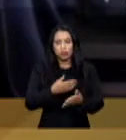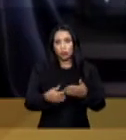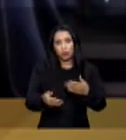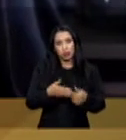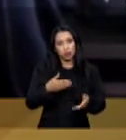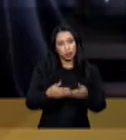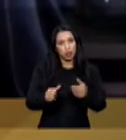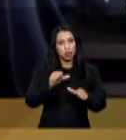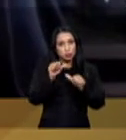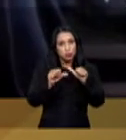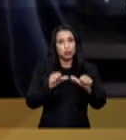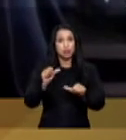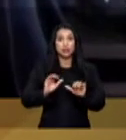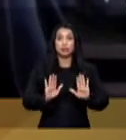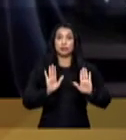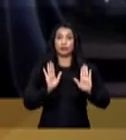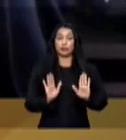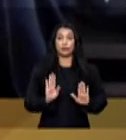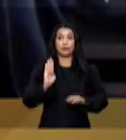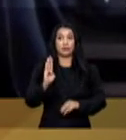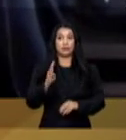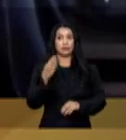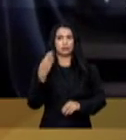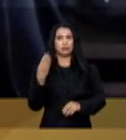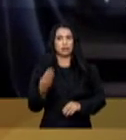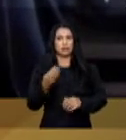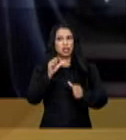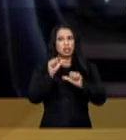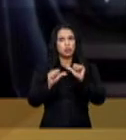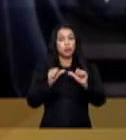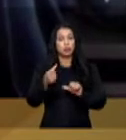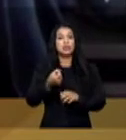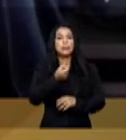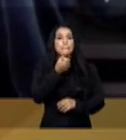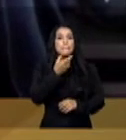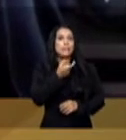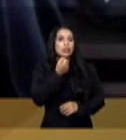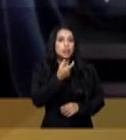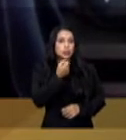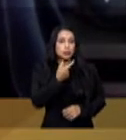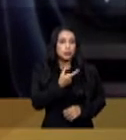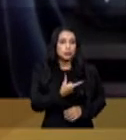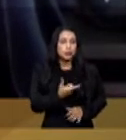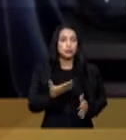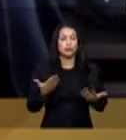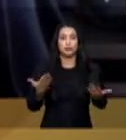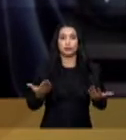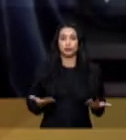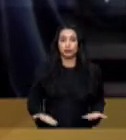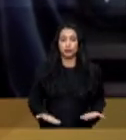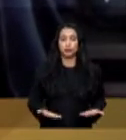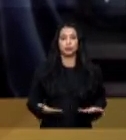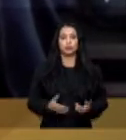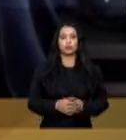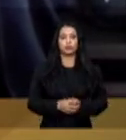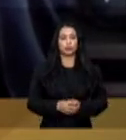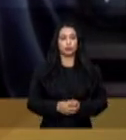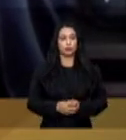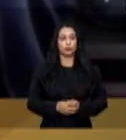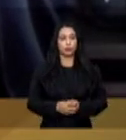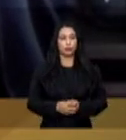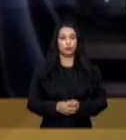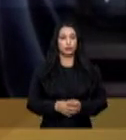estamos falando aqui de alteração ou falsificação de medicamentos. E aí vem, e este é